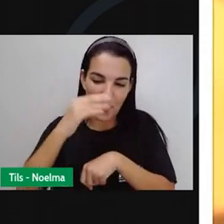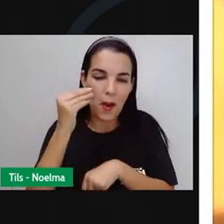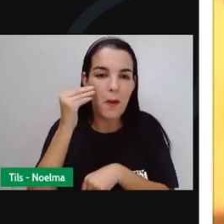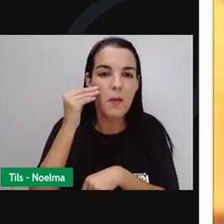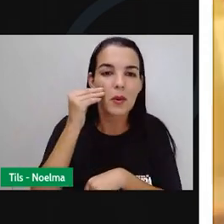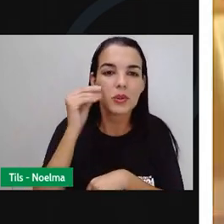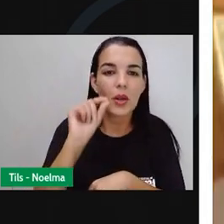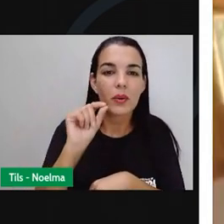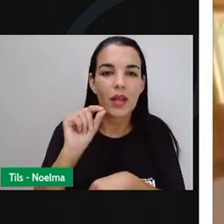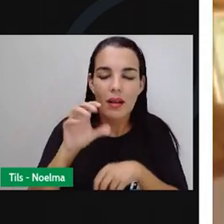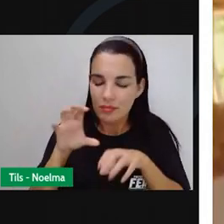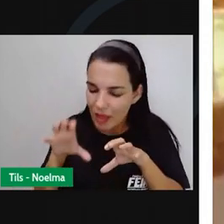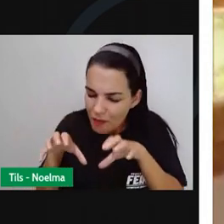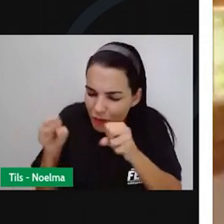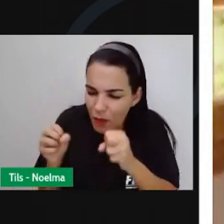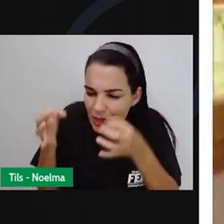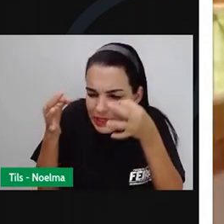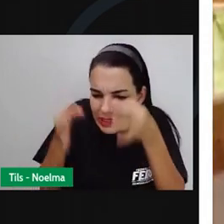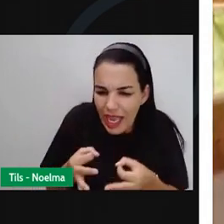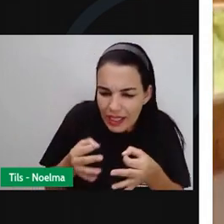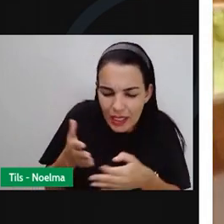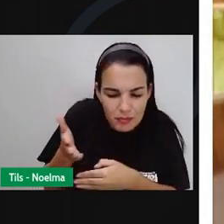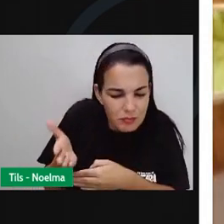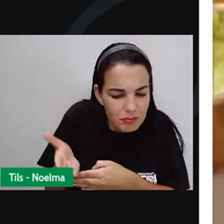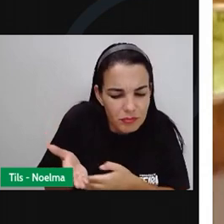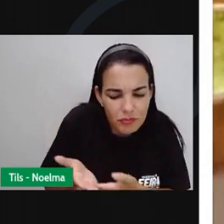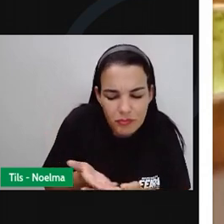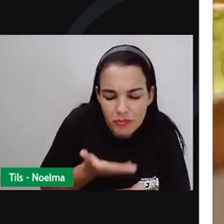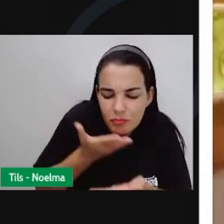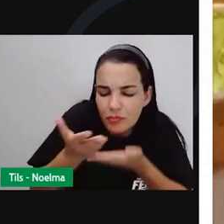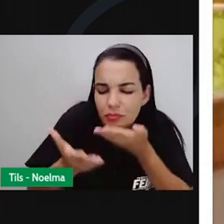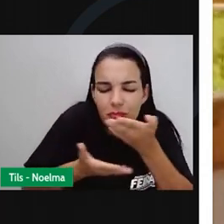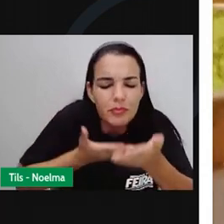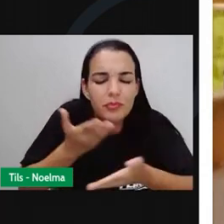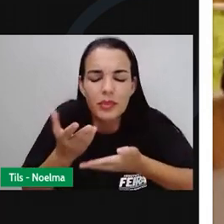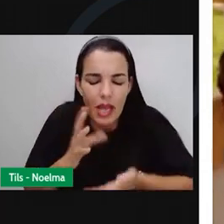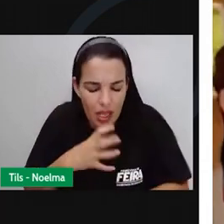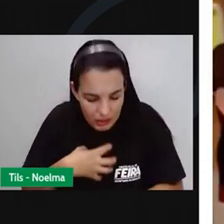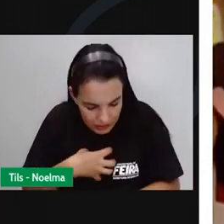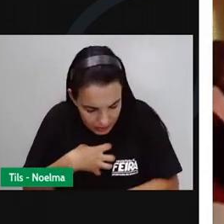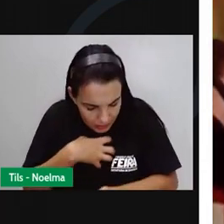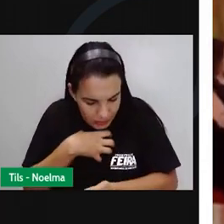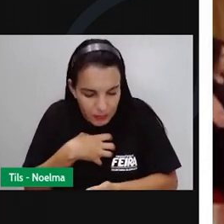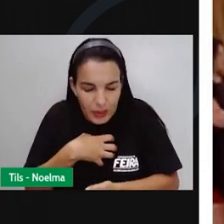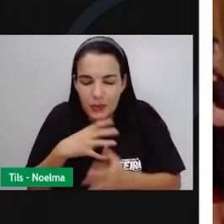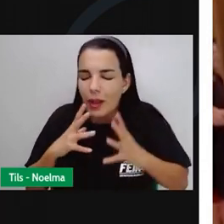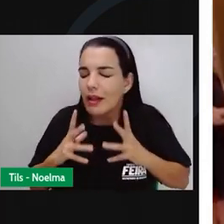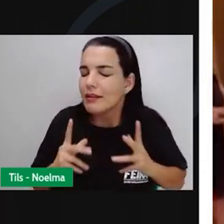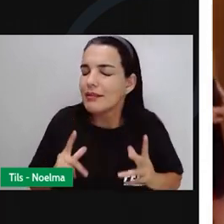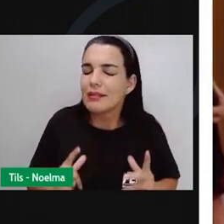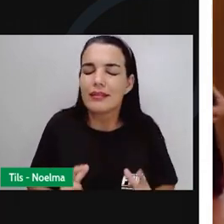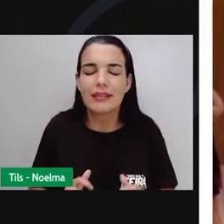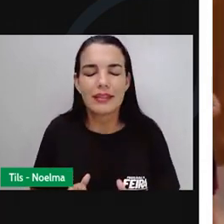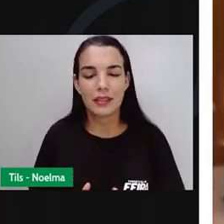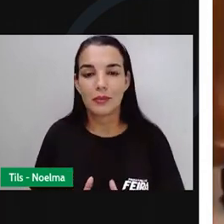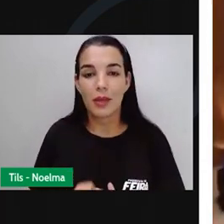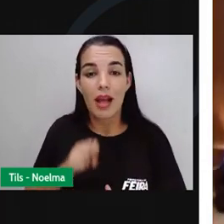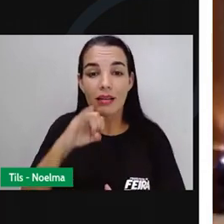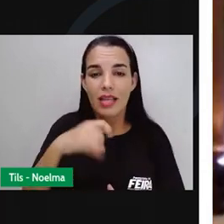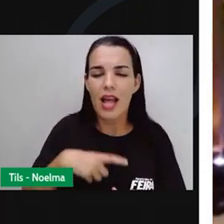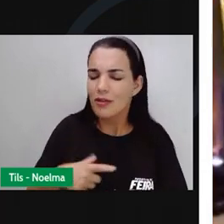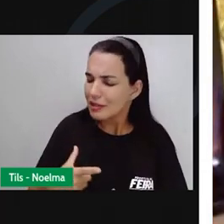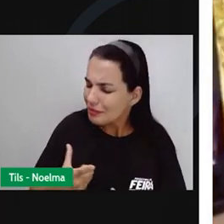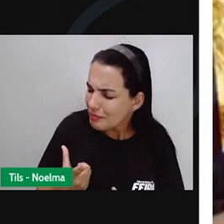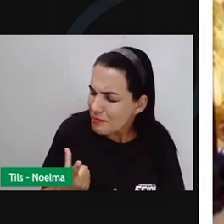a forma e certa de regar esse sentimento puro e tão fecundo. Se eu tivesse mil